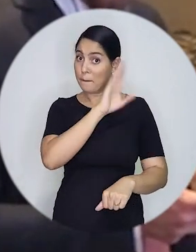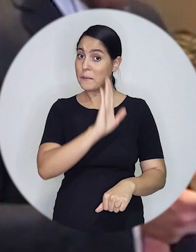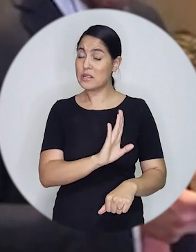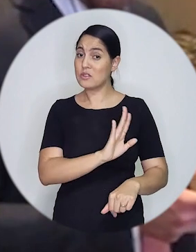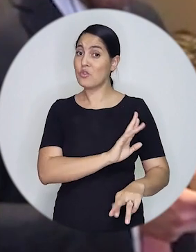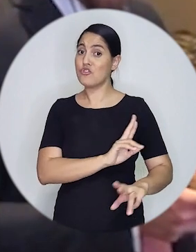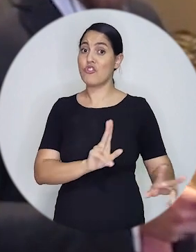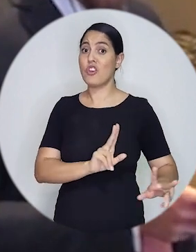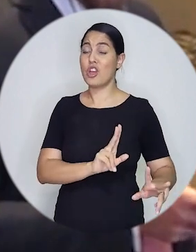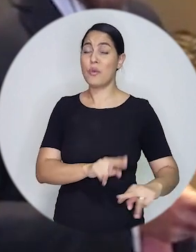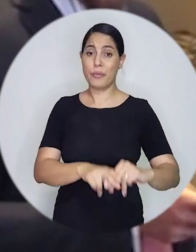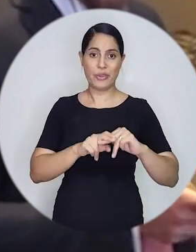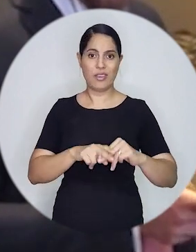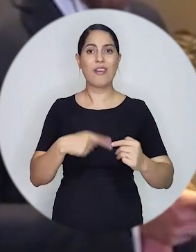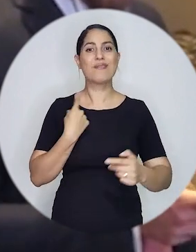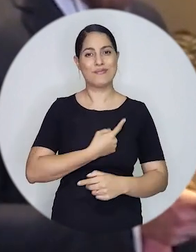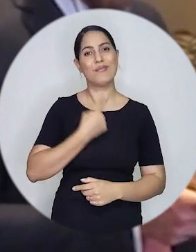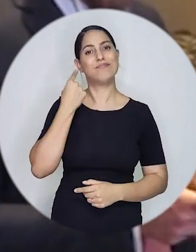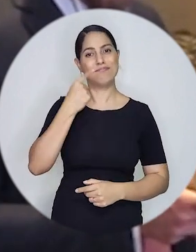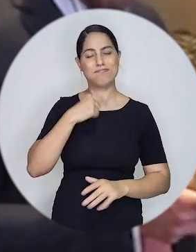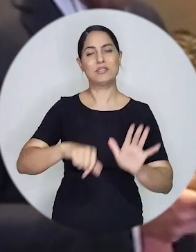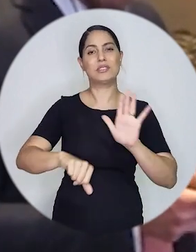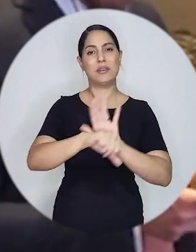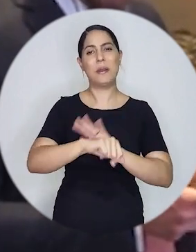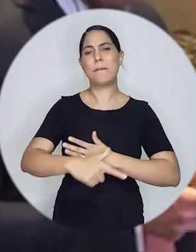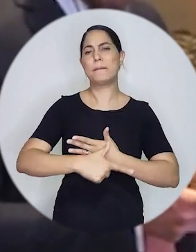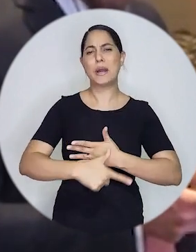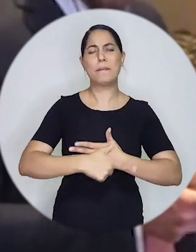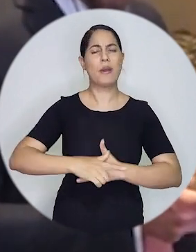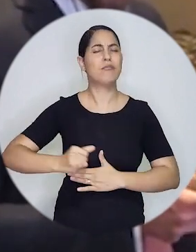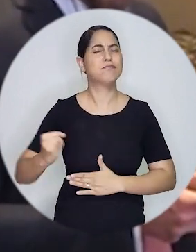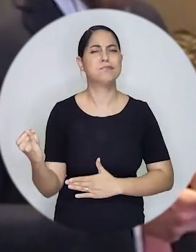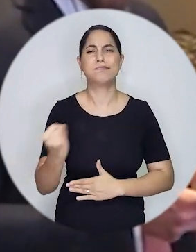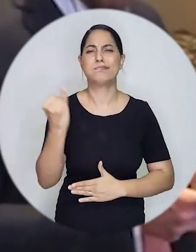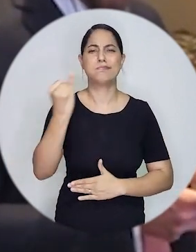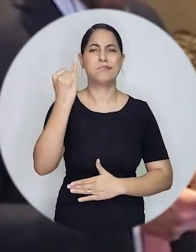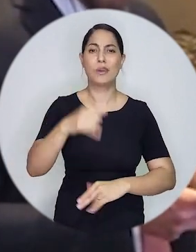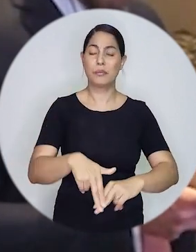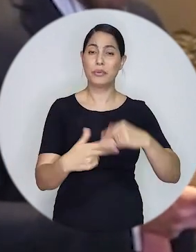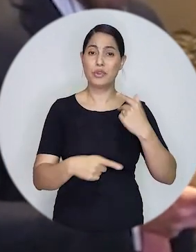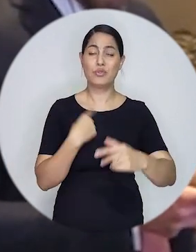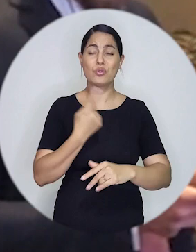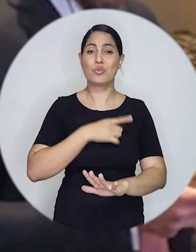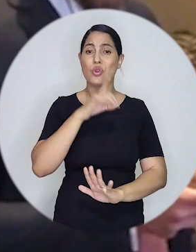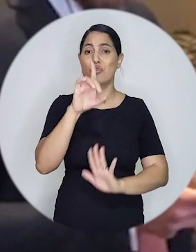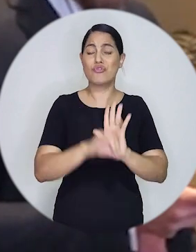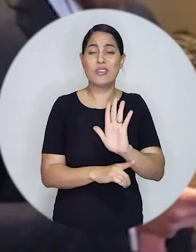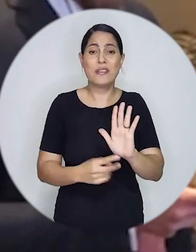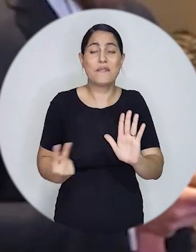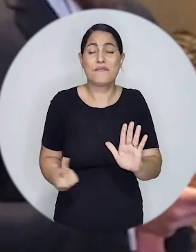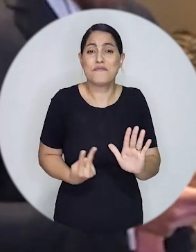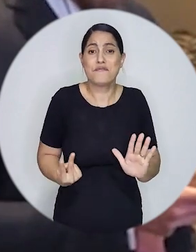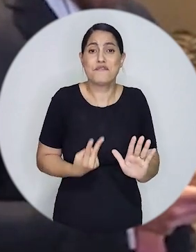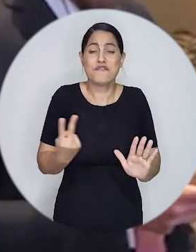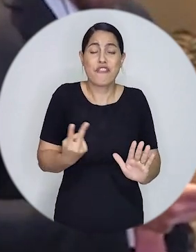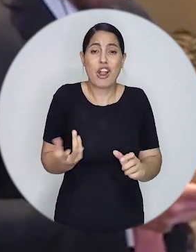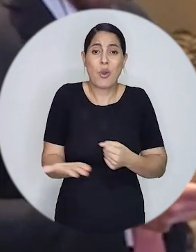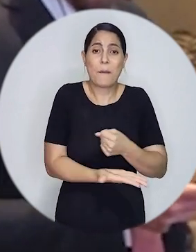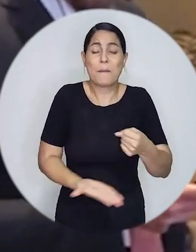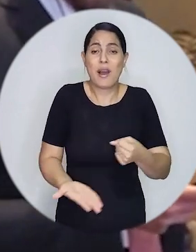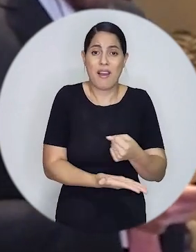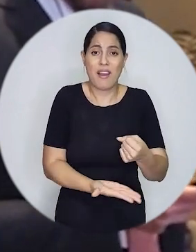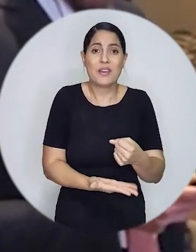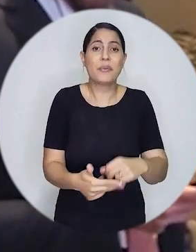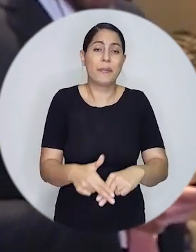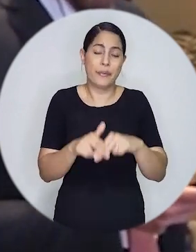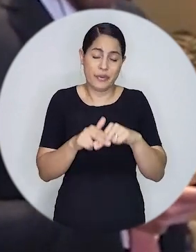nossa advocacia tem, e o advogado criminal exerce papel fundamental. E a defesa de suas prerrogativas é algo essencial, digamos assim,